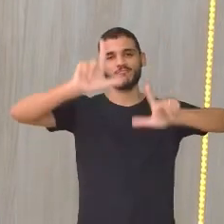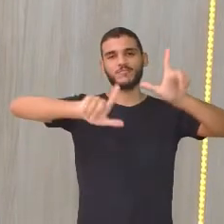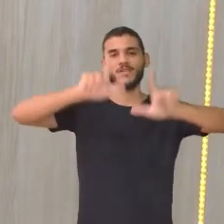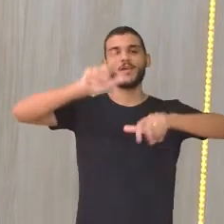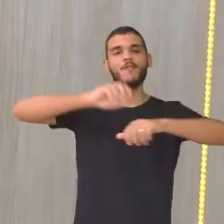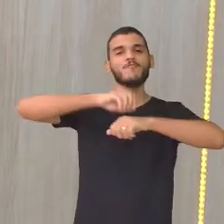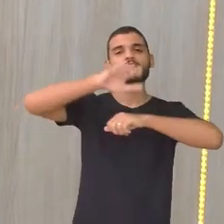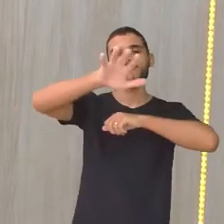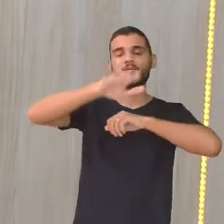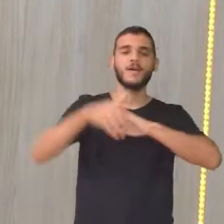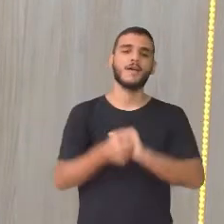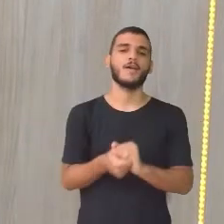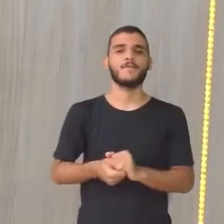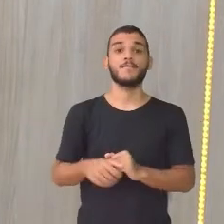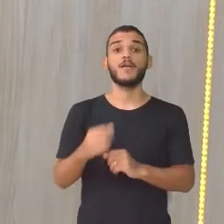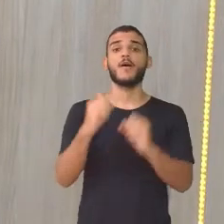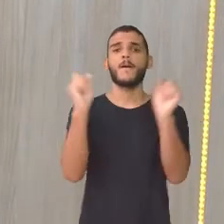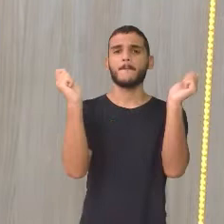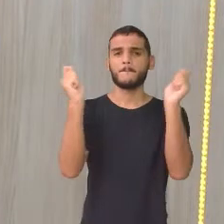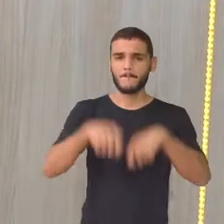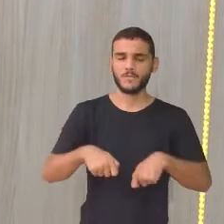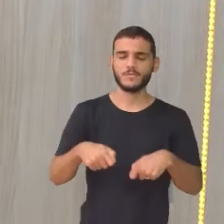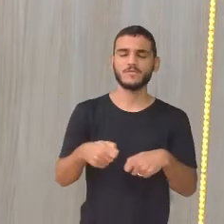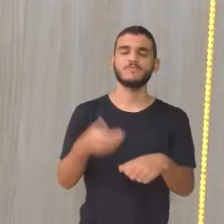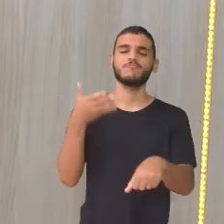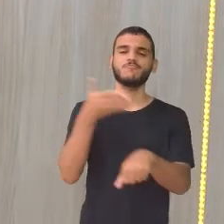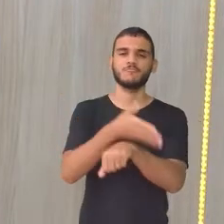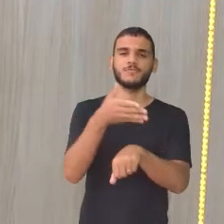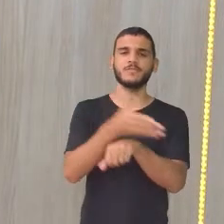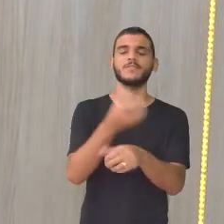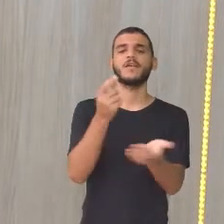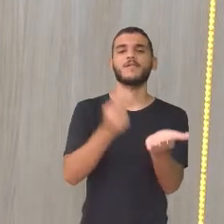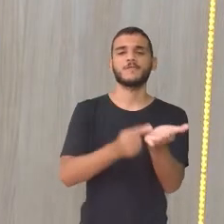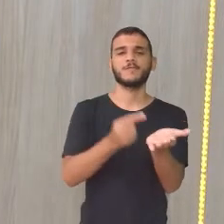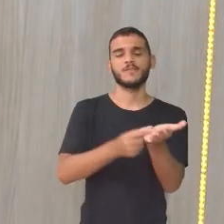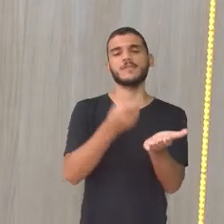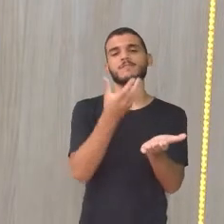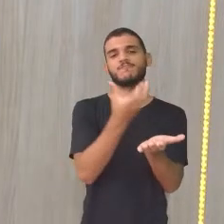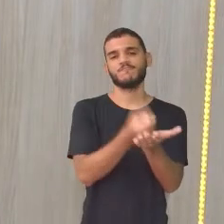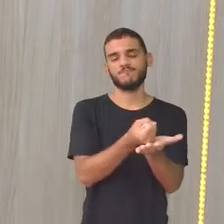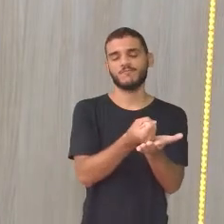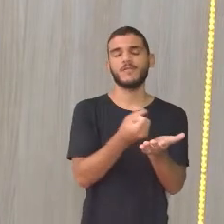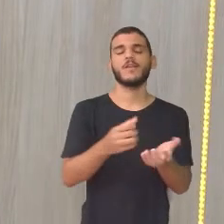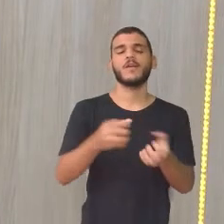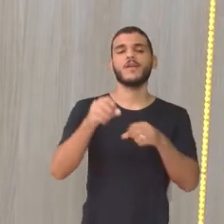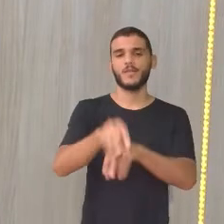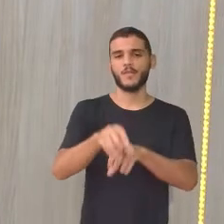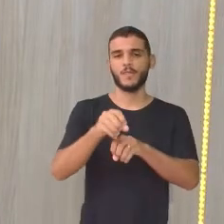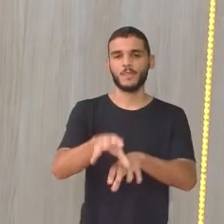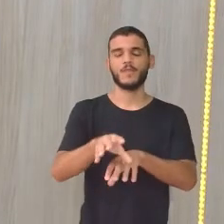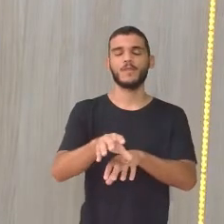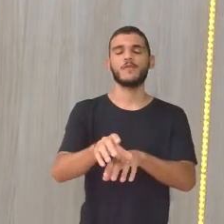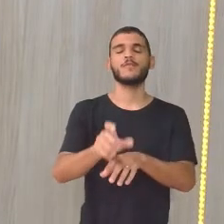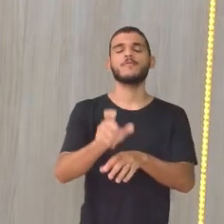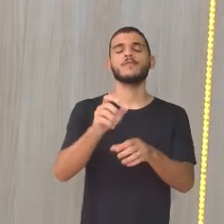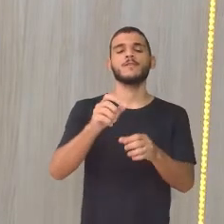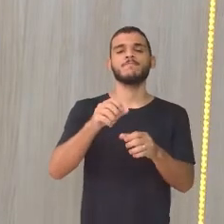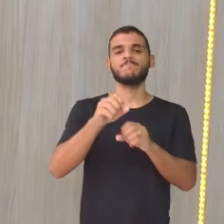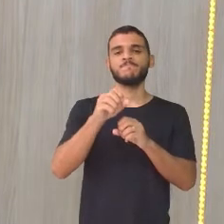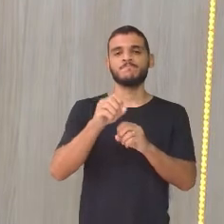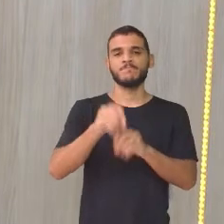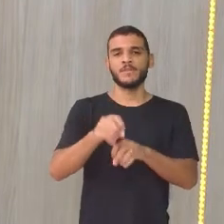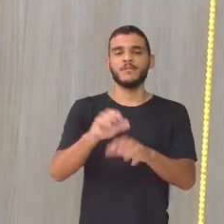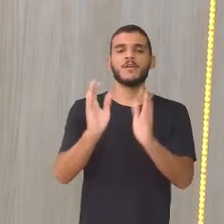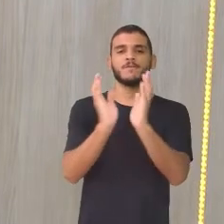Vocês podem também acessar pelo aplicativo do Educa Recife, e aí os QR Codes sempre aparecem aí